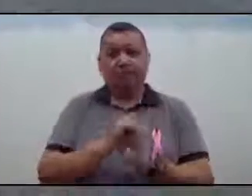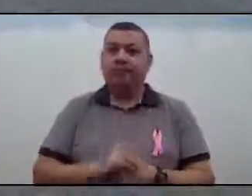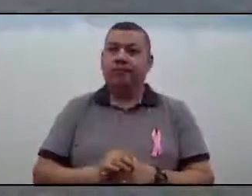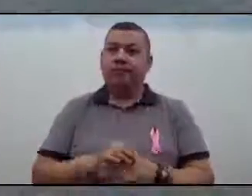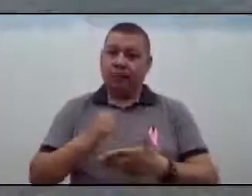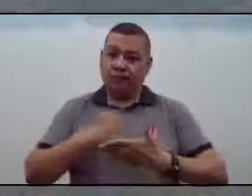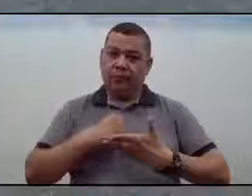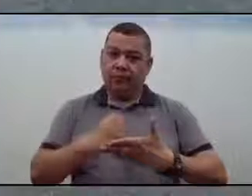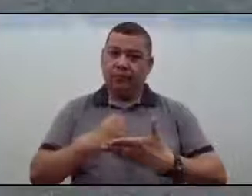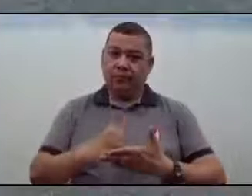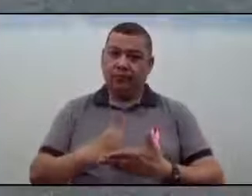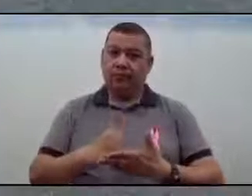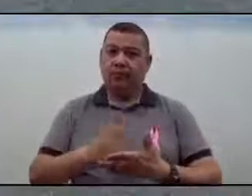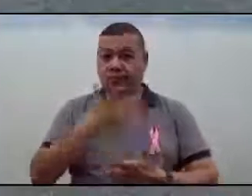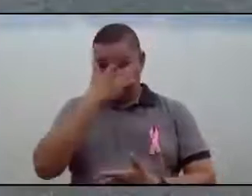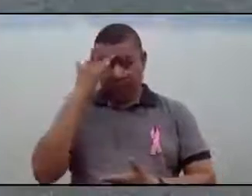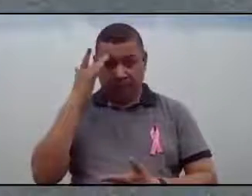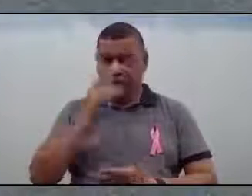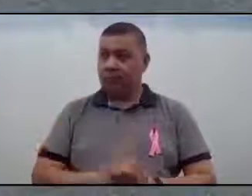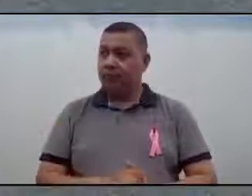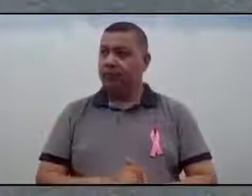trabalhar em benefício da população.